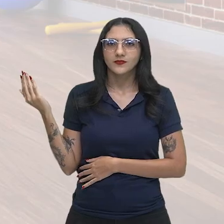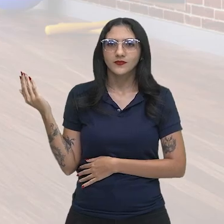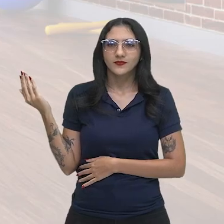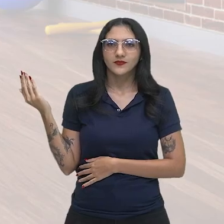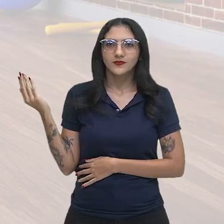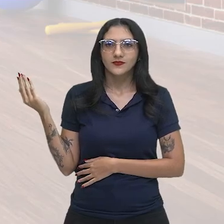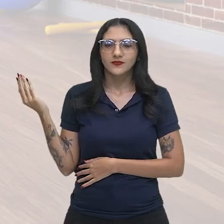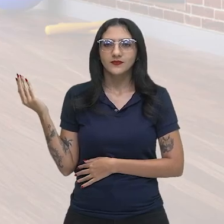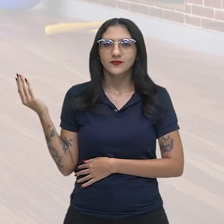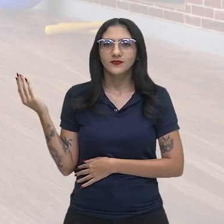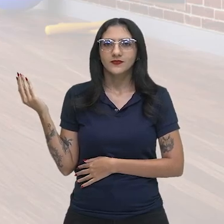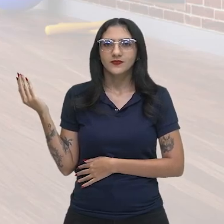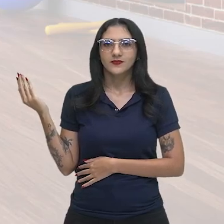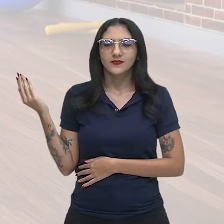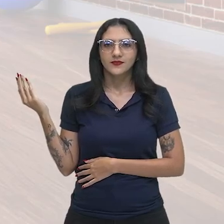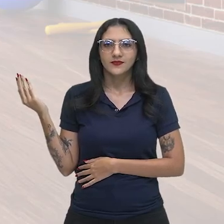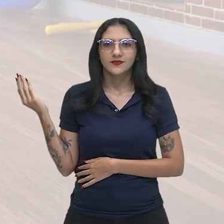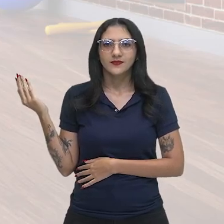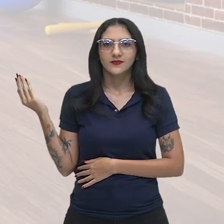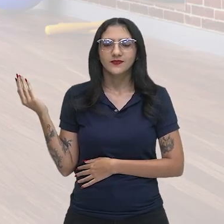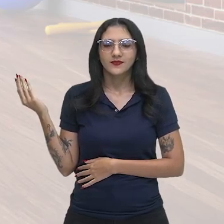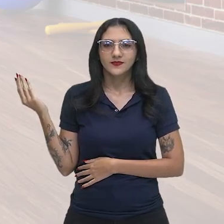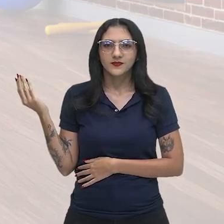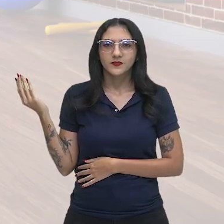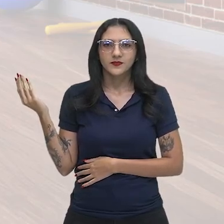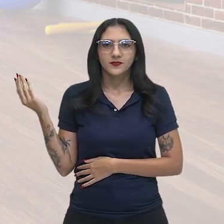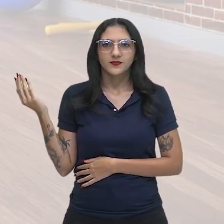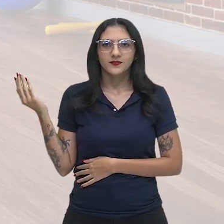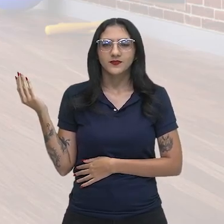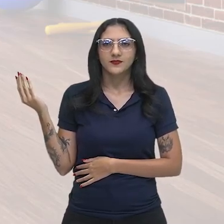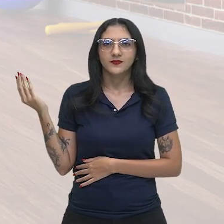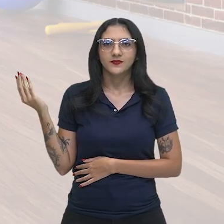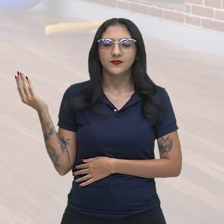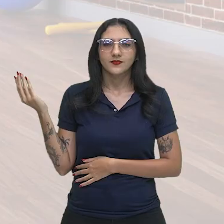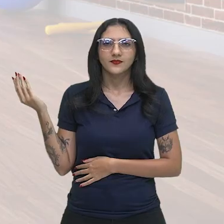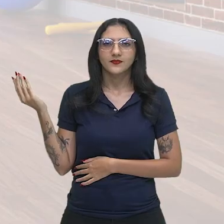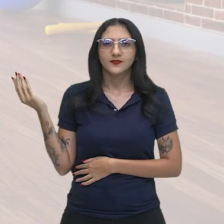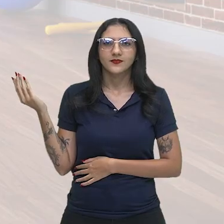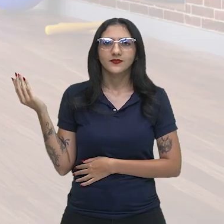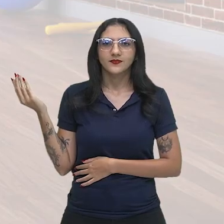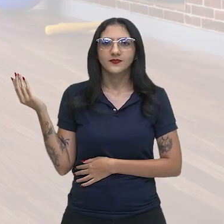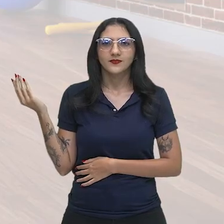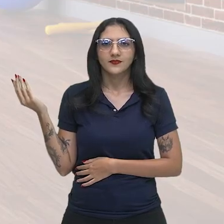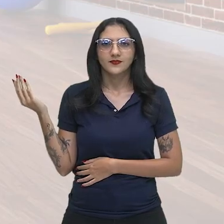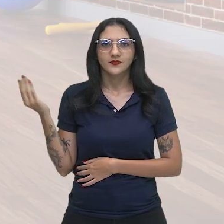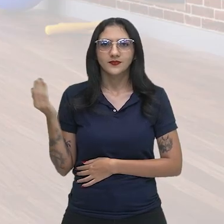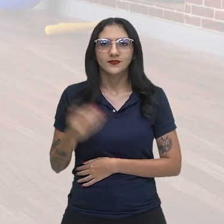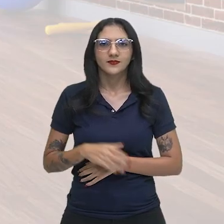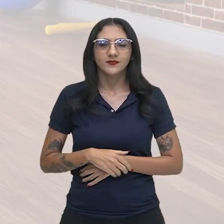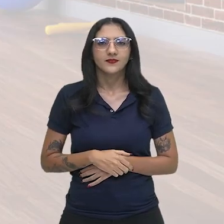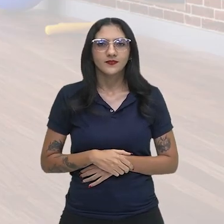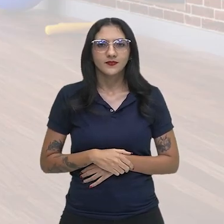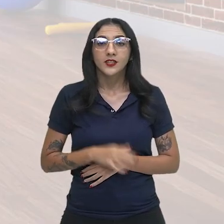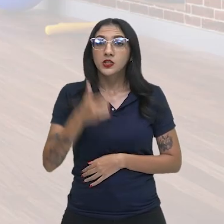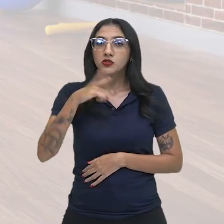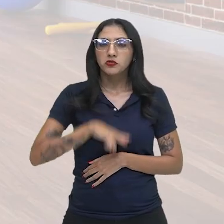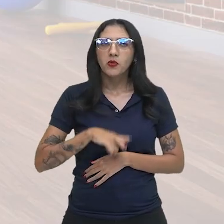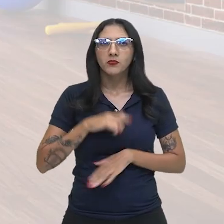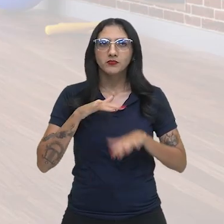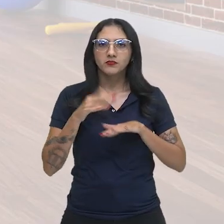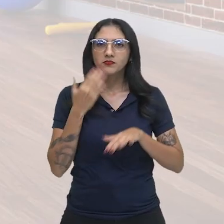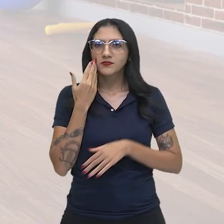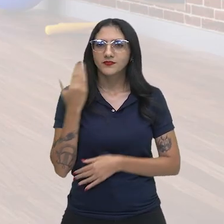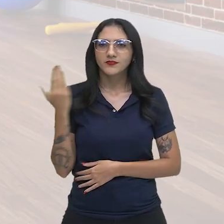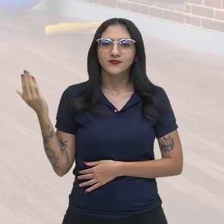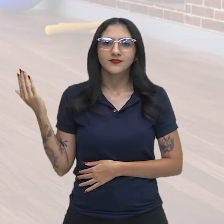2, 3, 4, 5, 6, 7, 8. Em cima. 1,